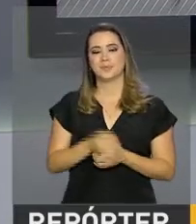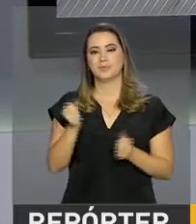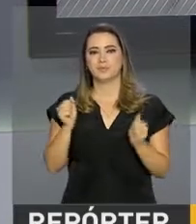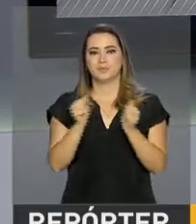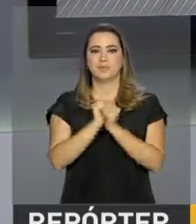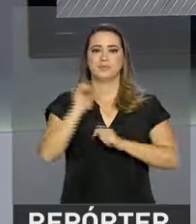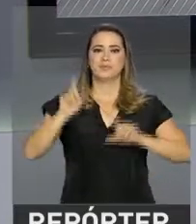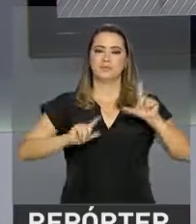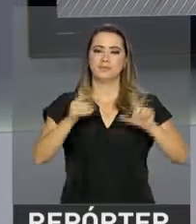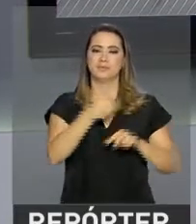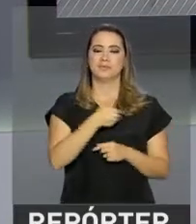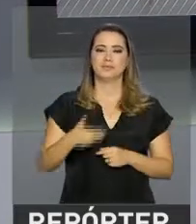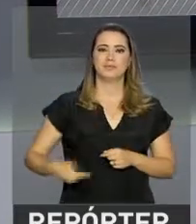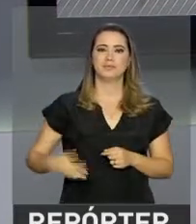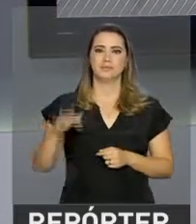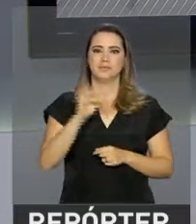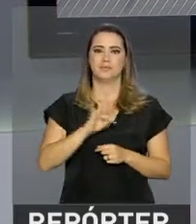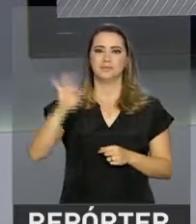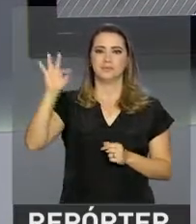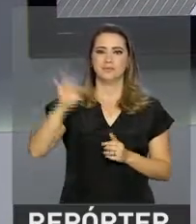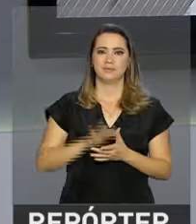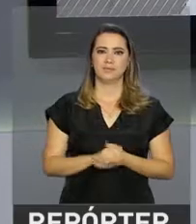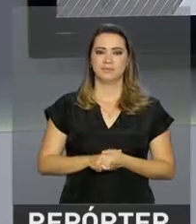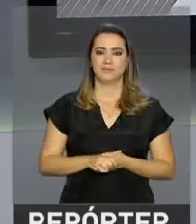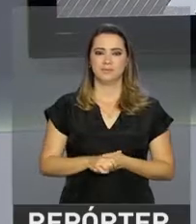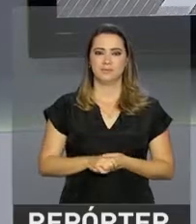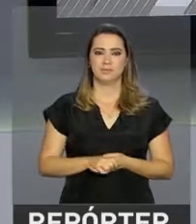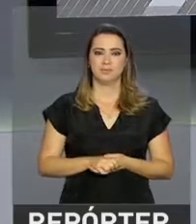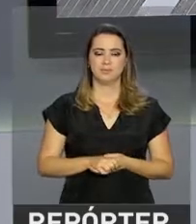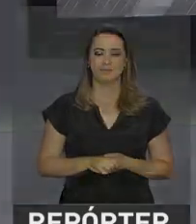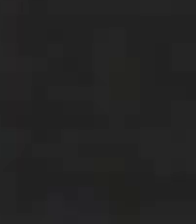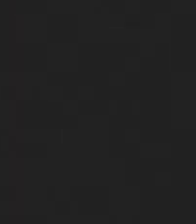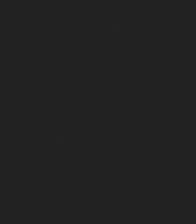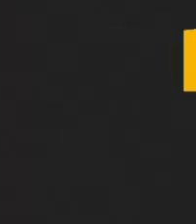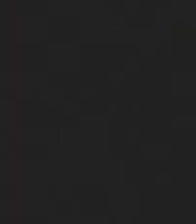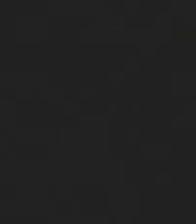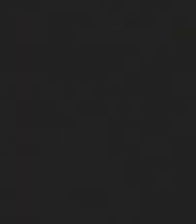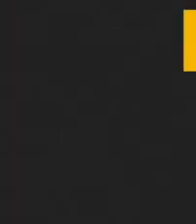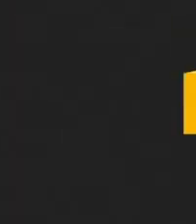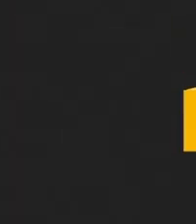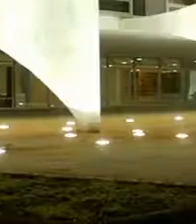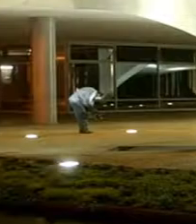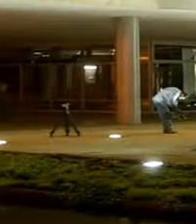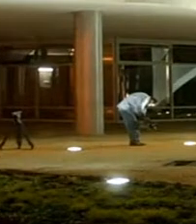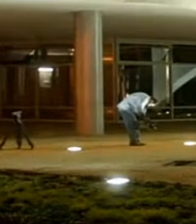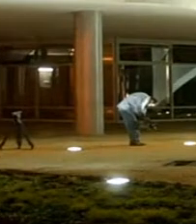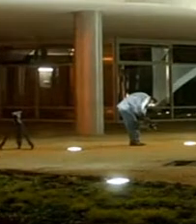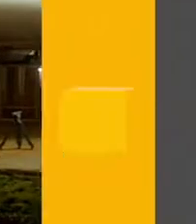Continue com a gente aqui na NBR, a TV do Governo Federal.